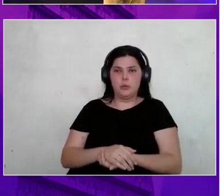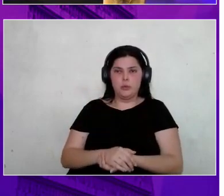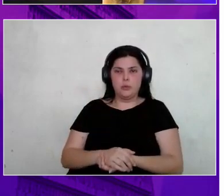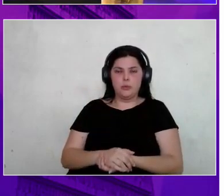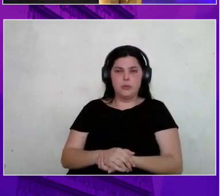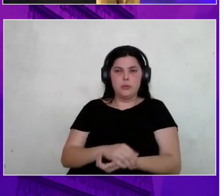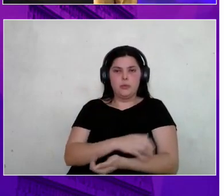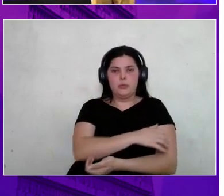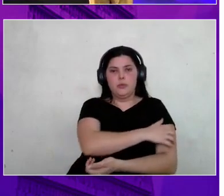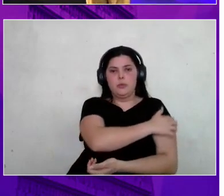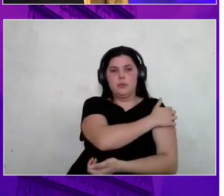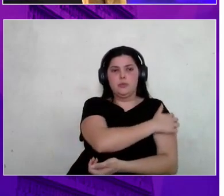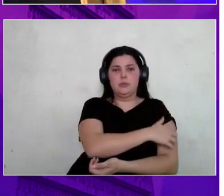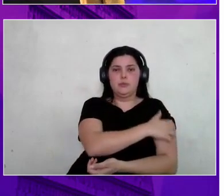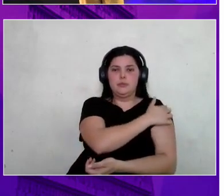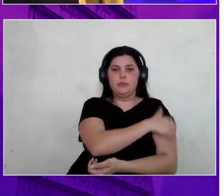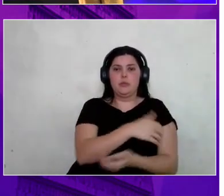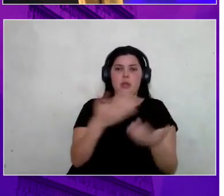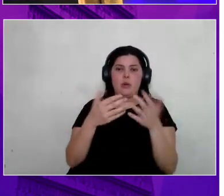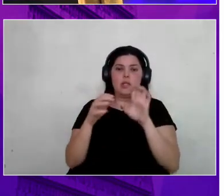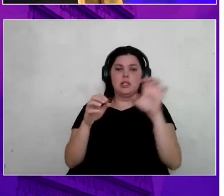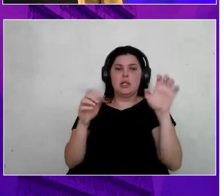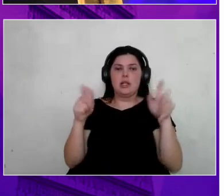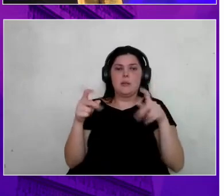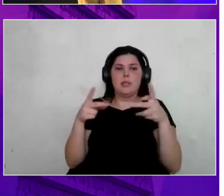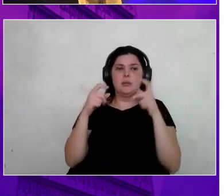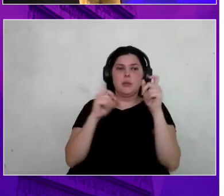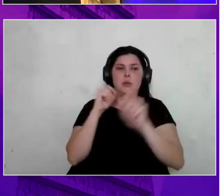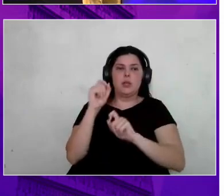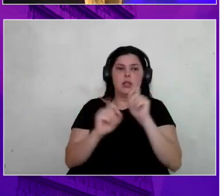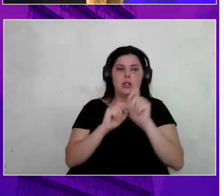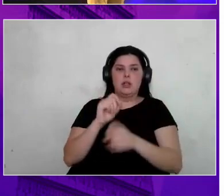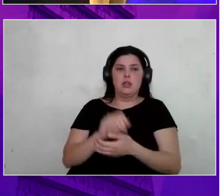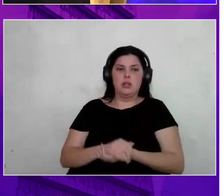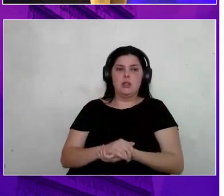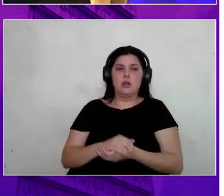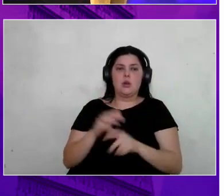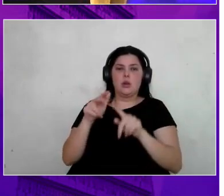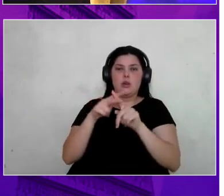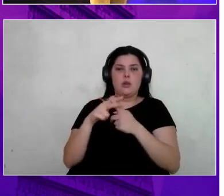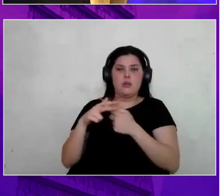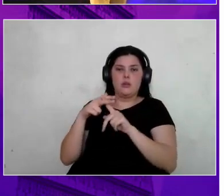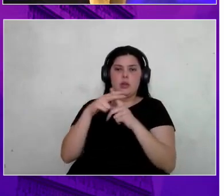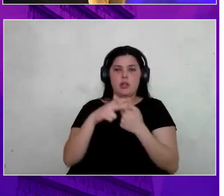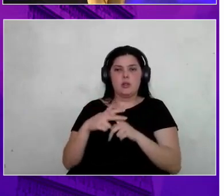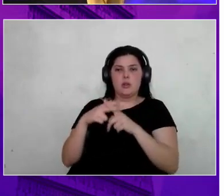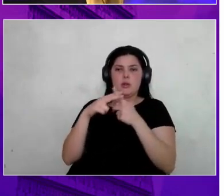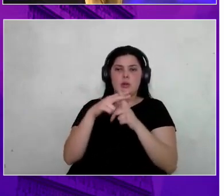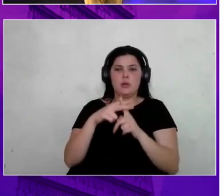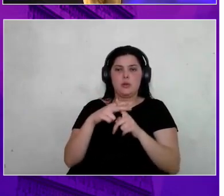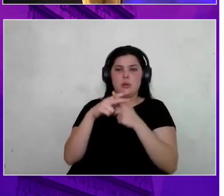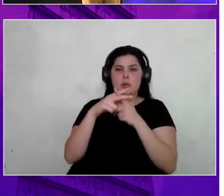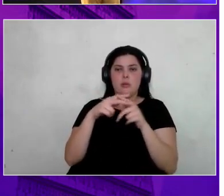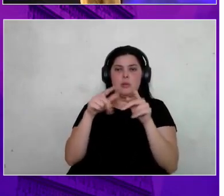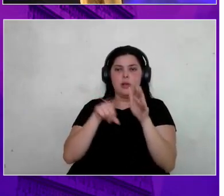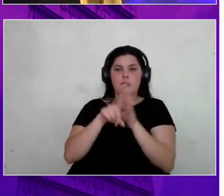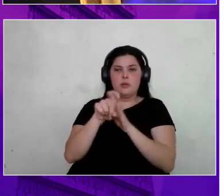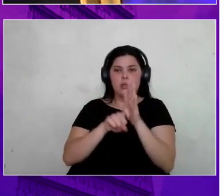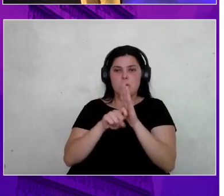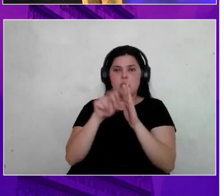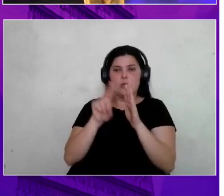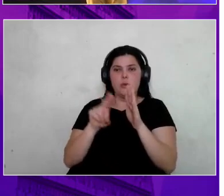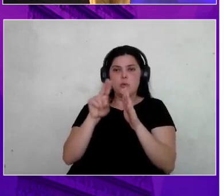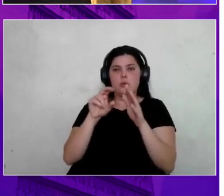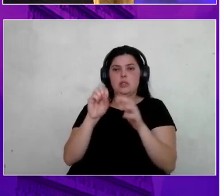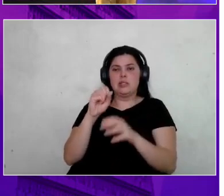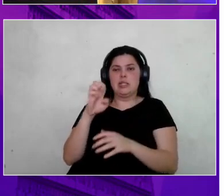E aqui na esquerda a gente consegue ver as configurações possíveis para o Azure Function, com o uso de Session, e à direita